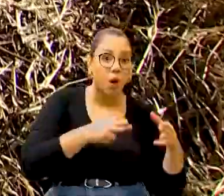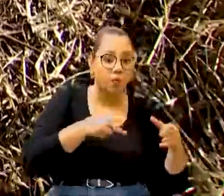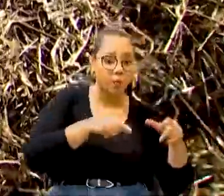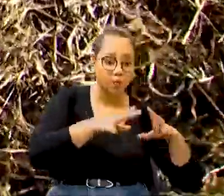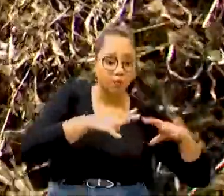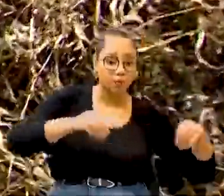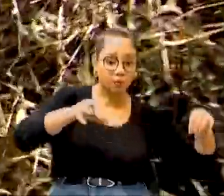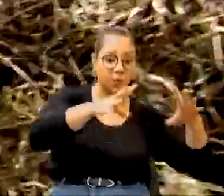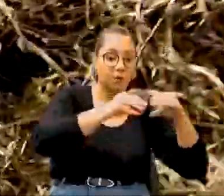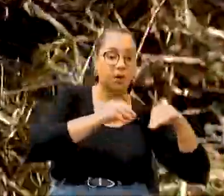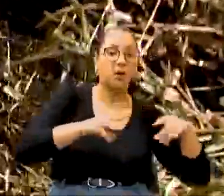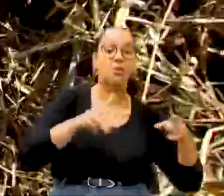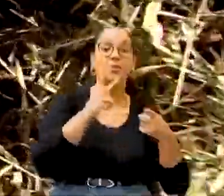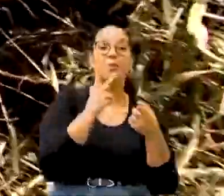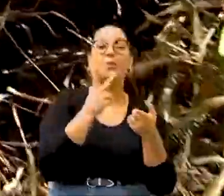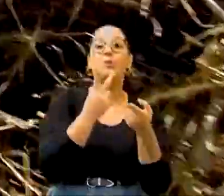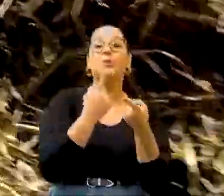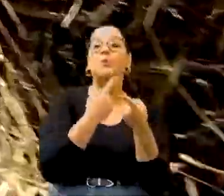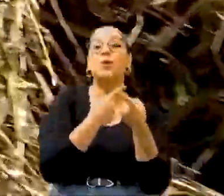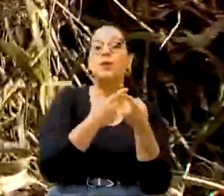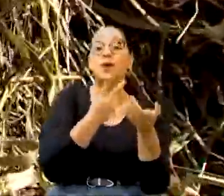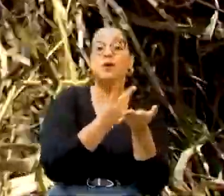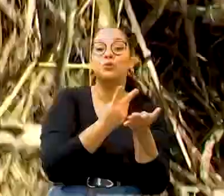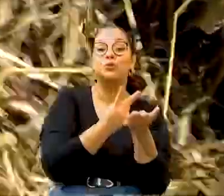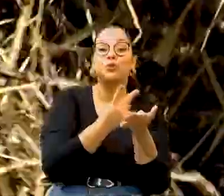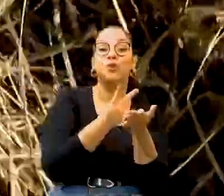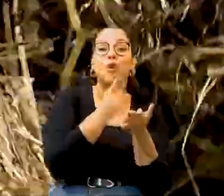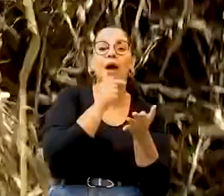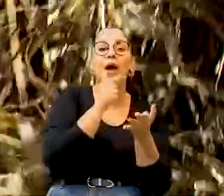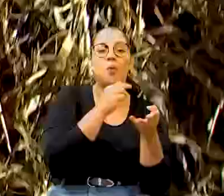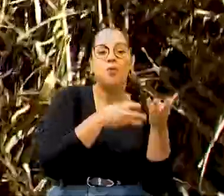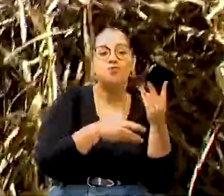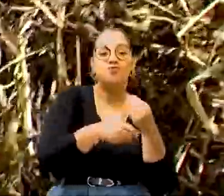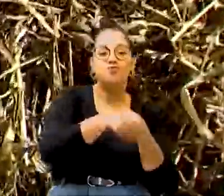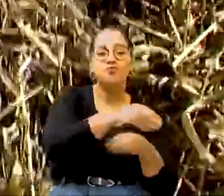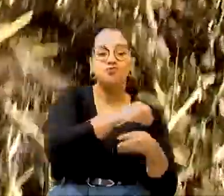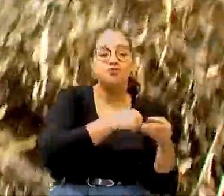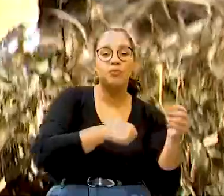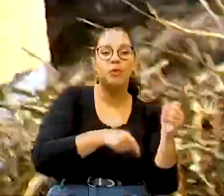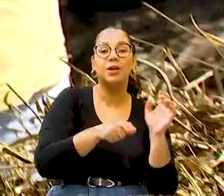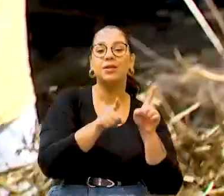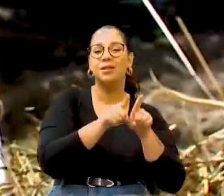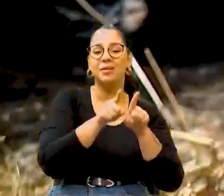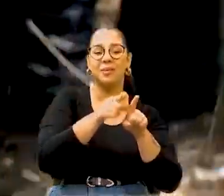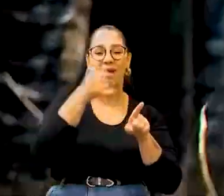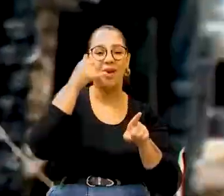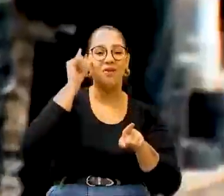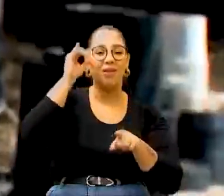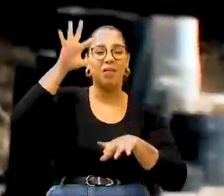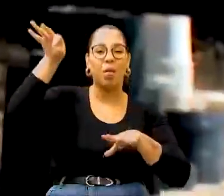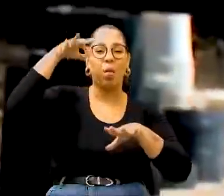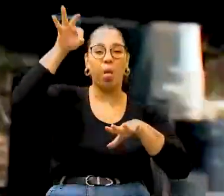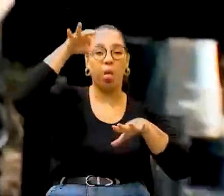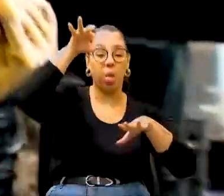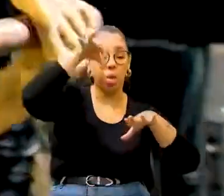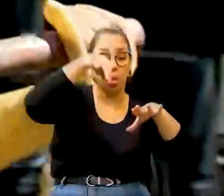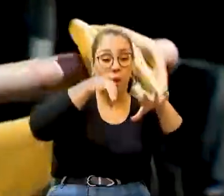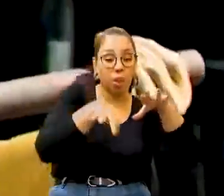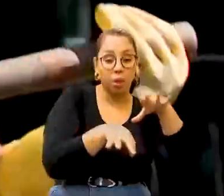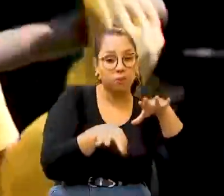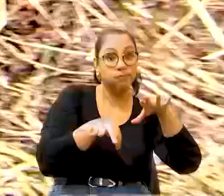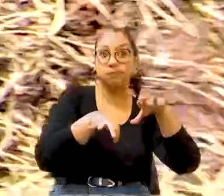processo úmido e evita com que as moscas alcancem